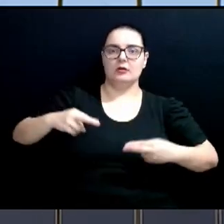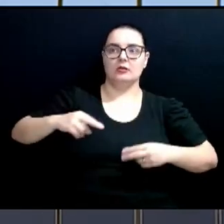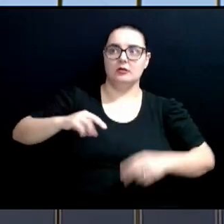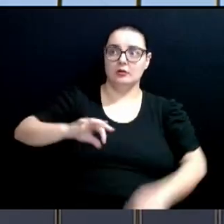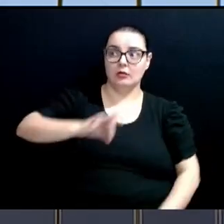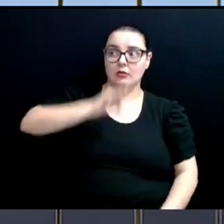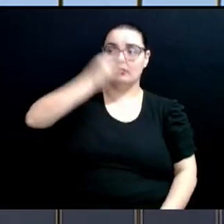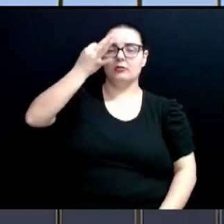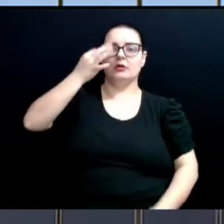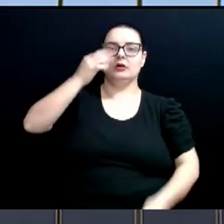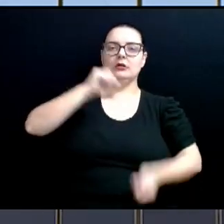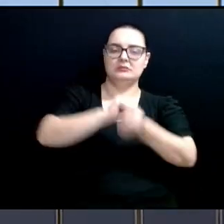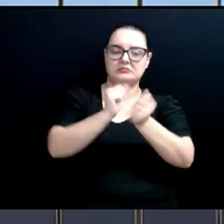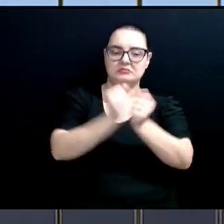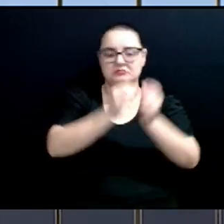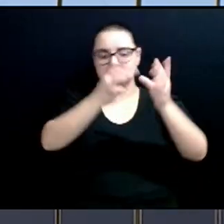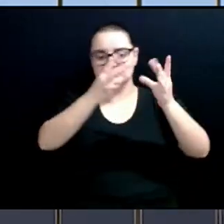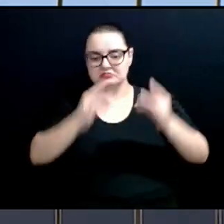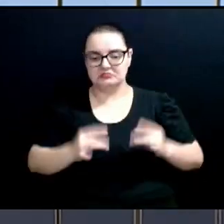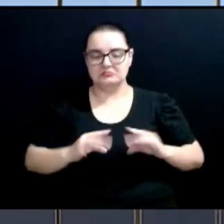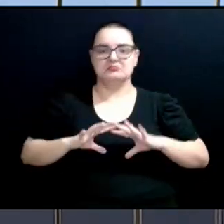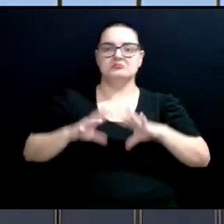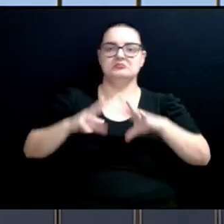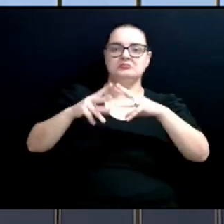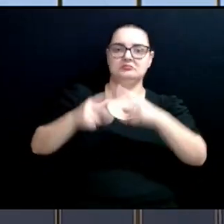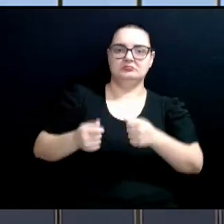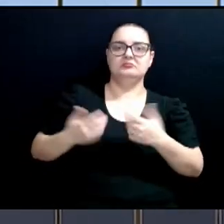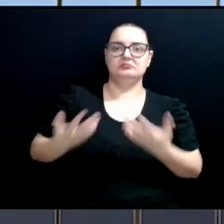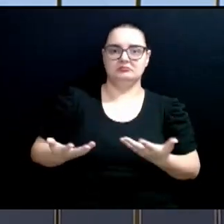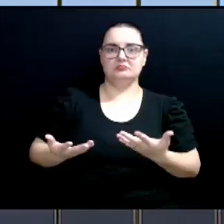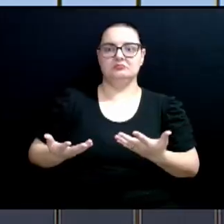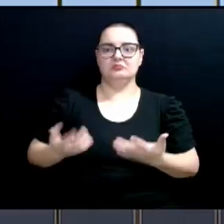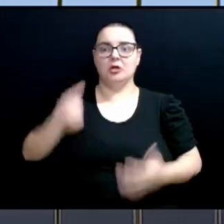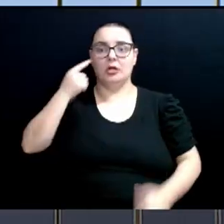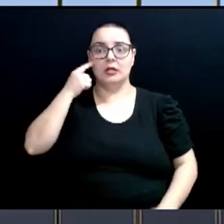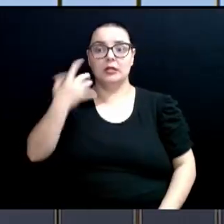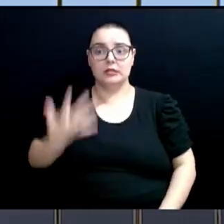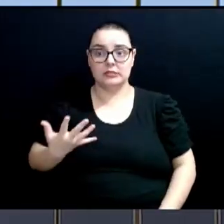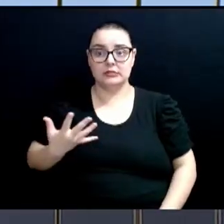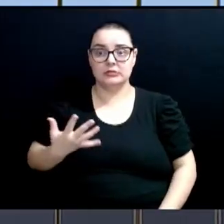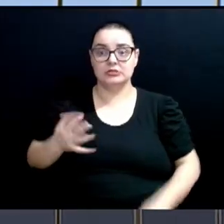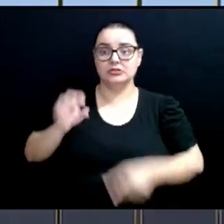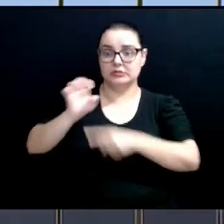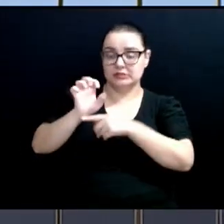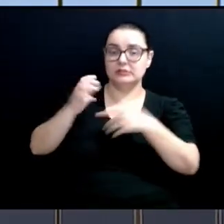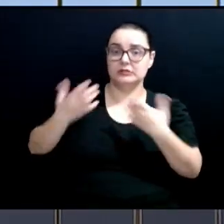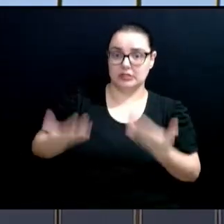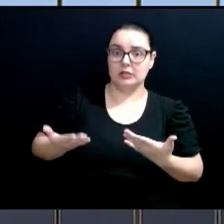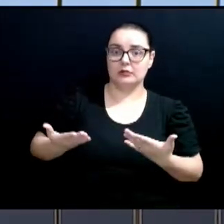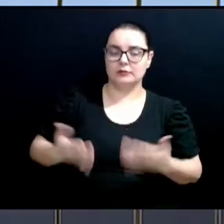redesenhar e remodelar esta ideia de Estado, a partir